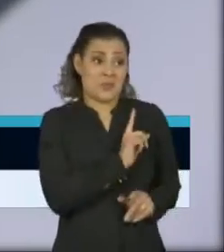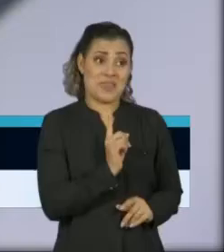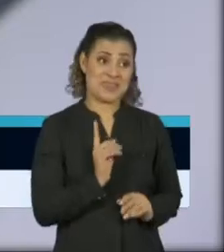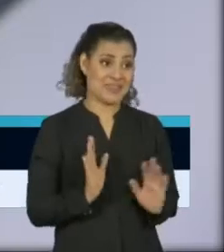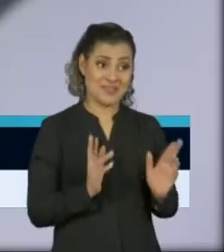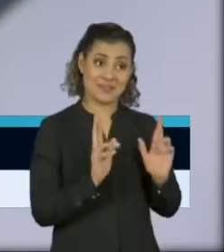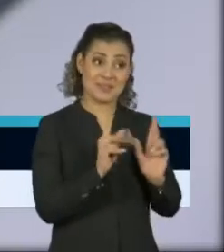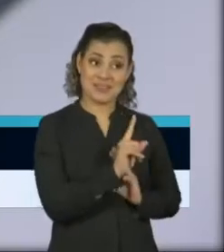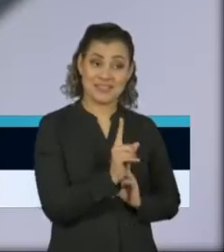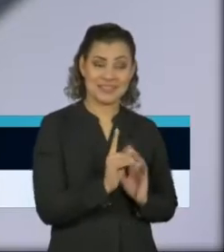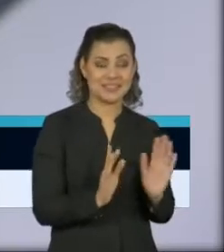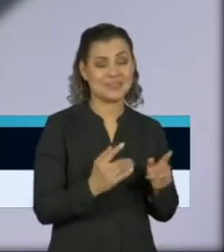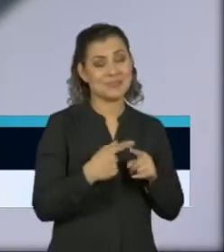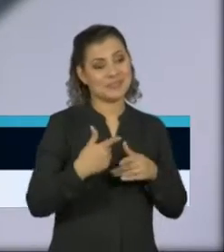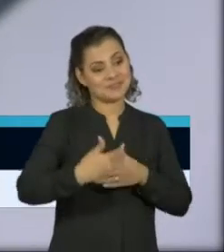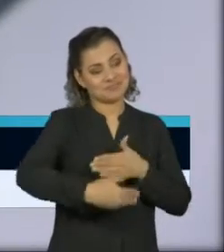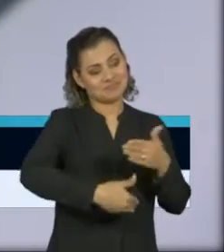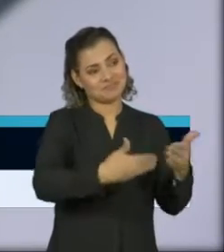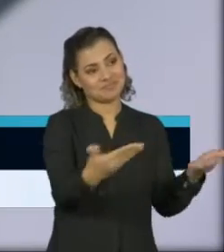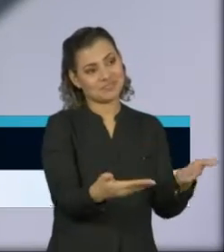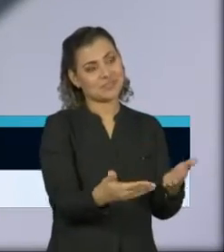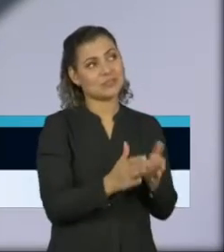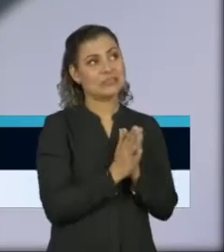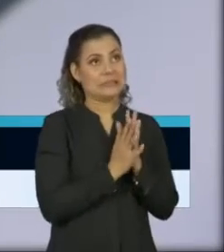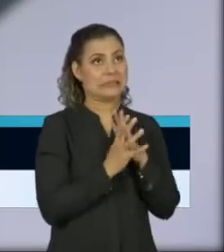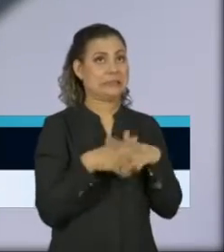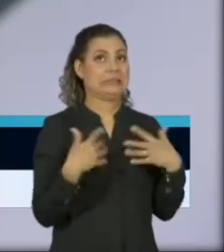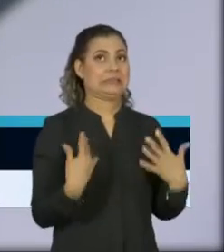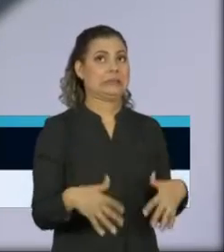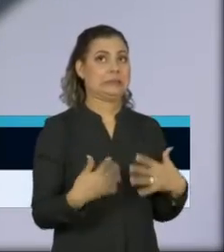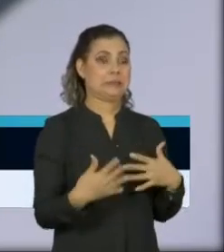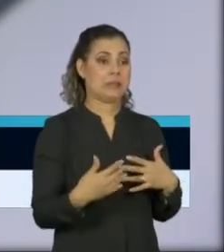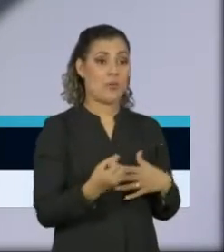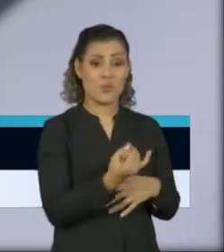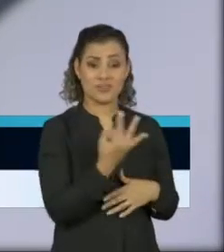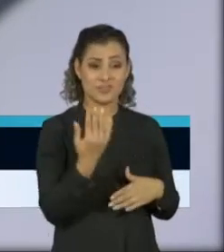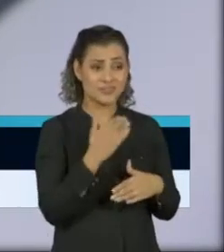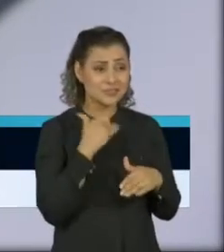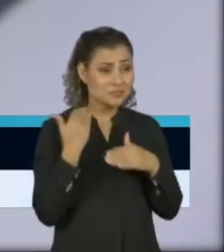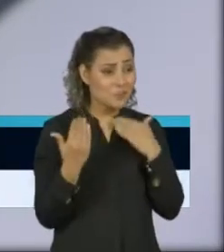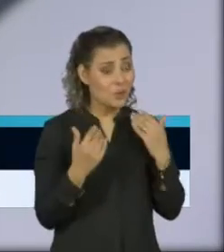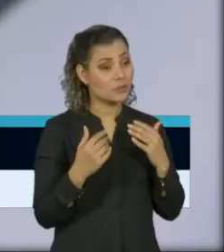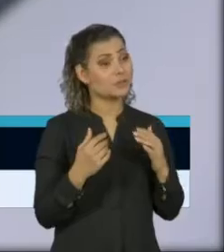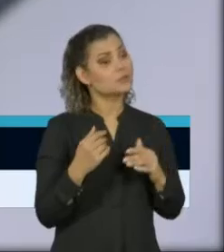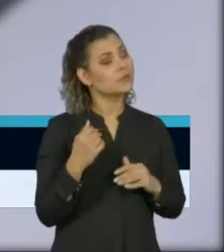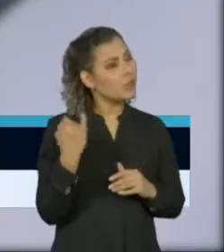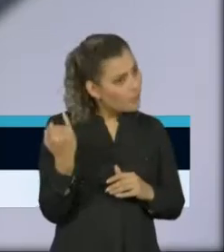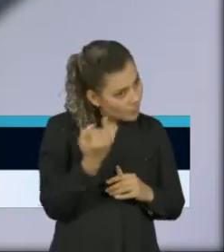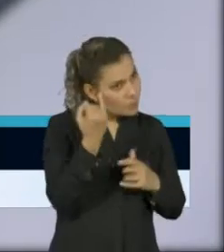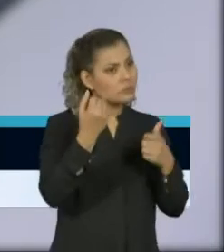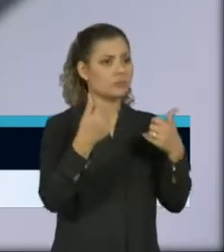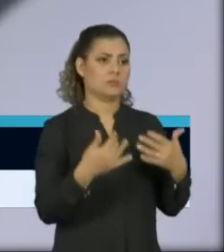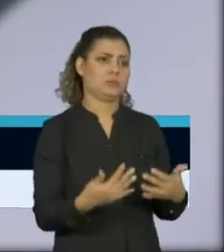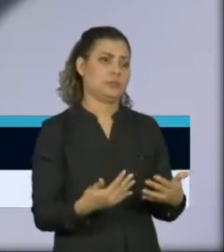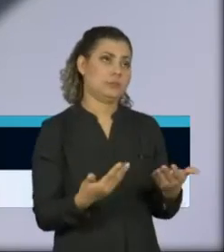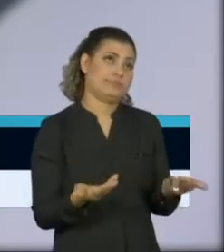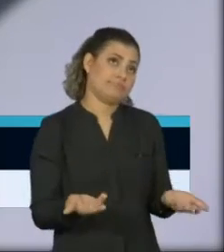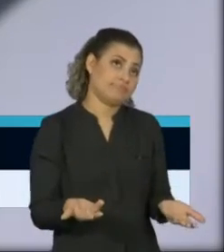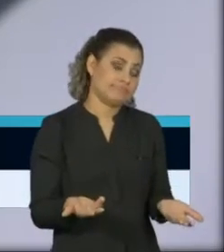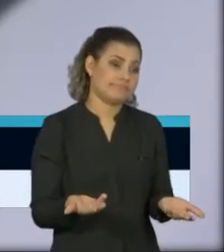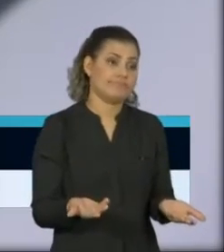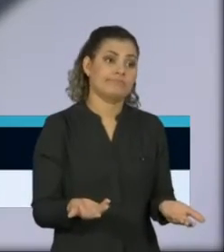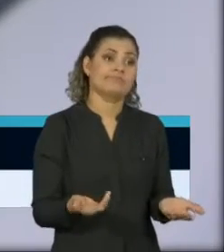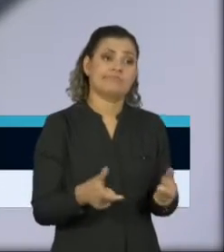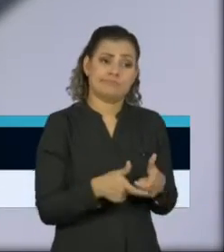fazer nós somos uma fase inicial da epidemia o número de mortos é importante não há discussão sobre